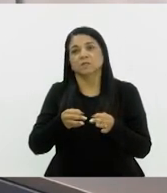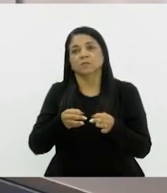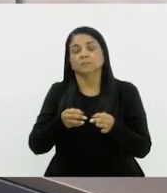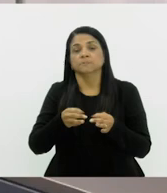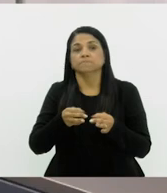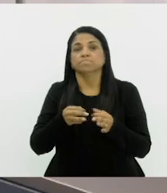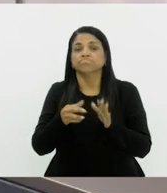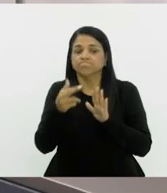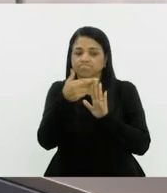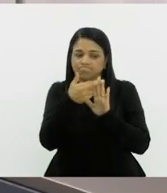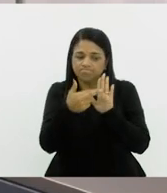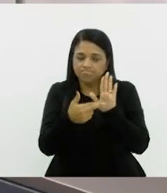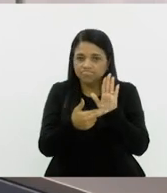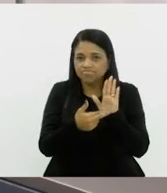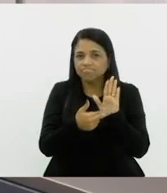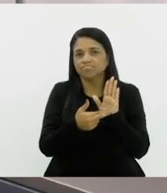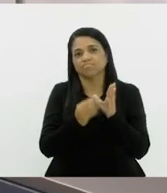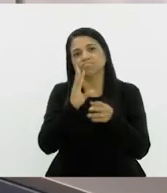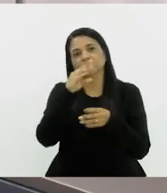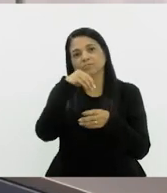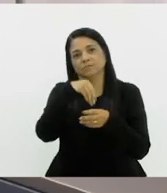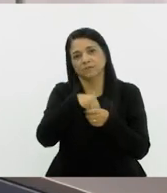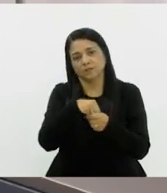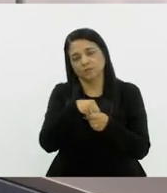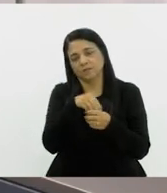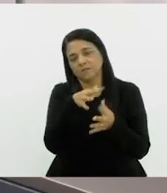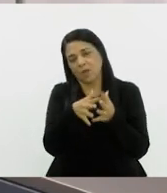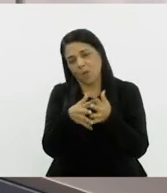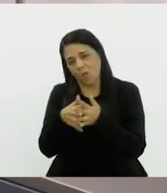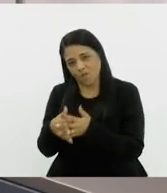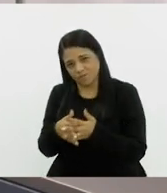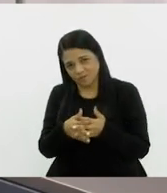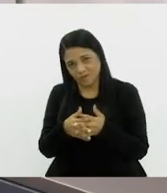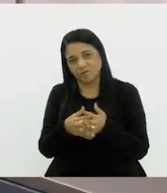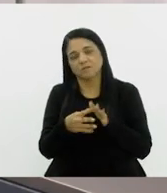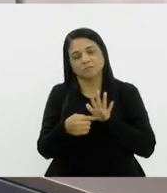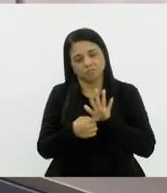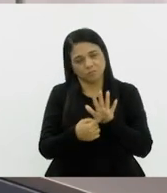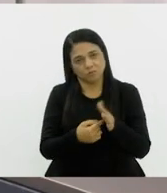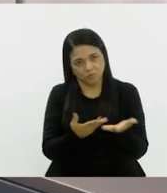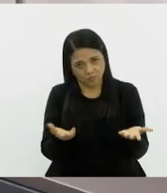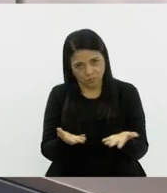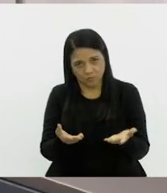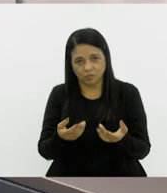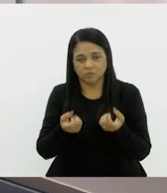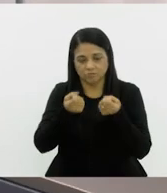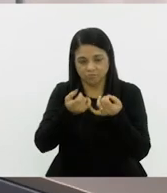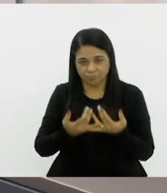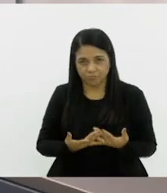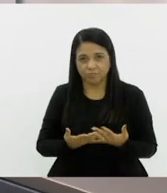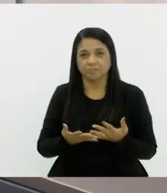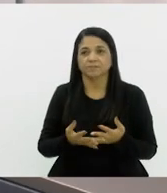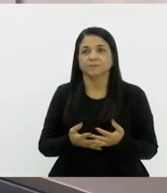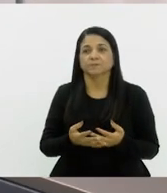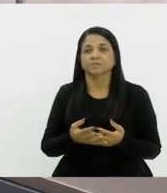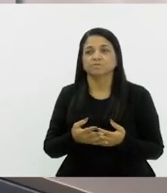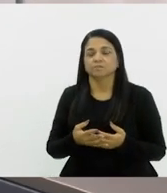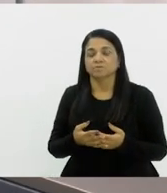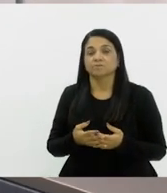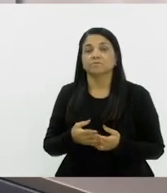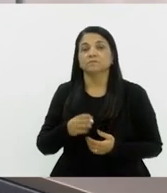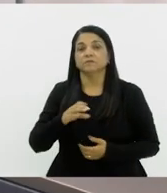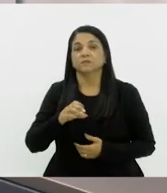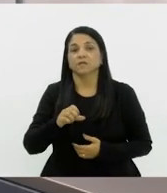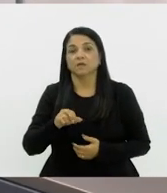uma regulação possível dentro desse caos que a senhora bem apontou. Então, depois vamos passando aqui em frente. Então, a senhora